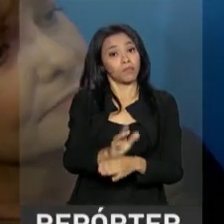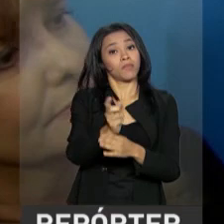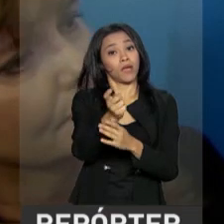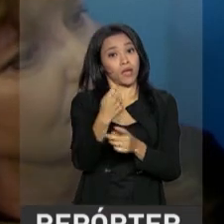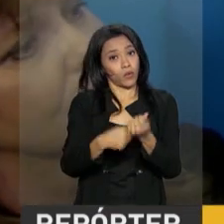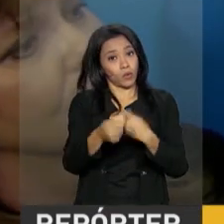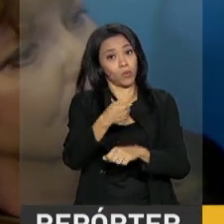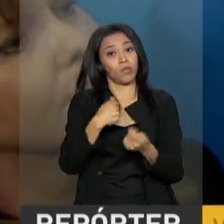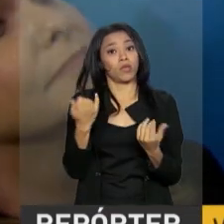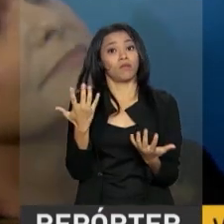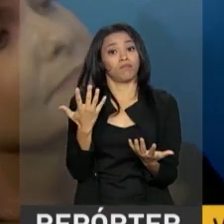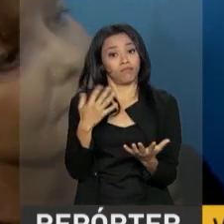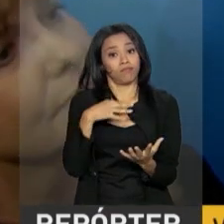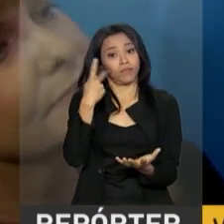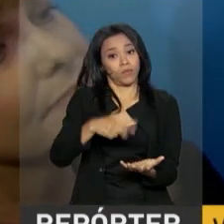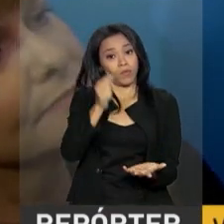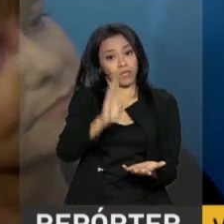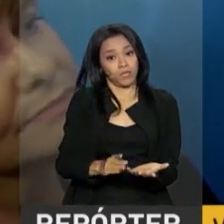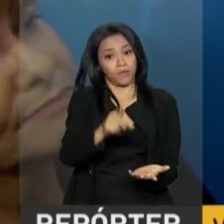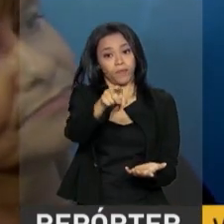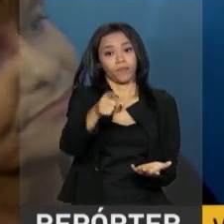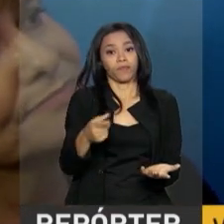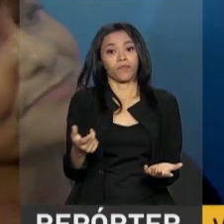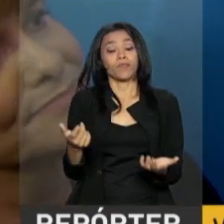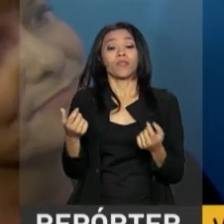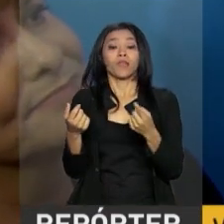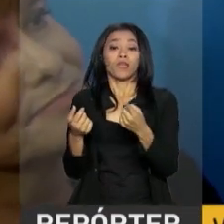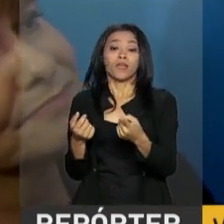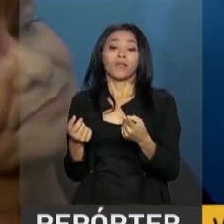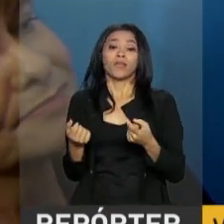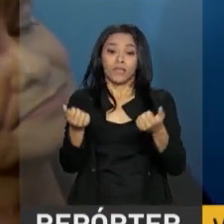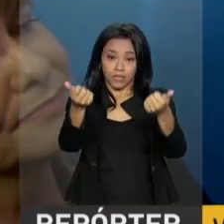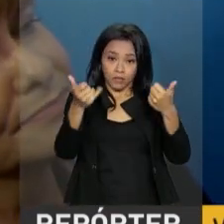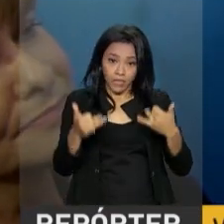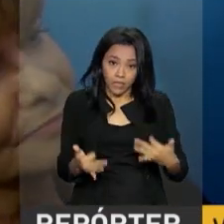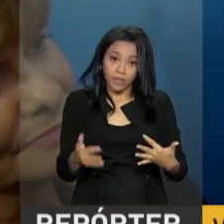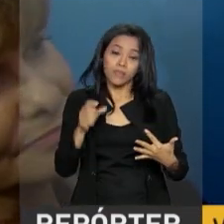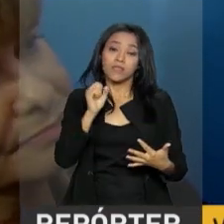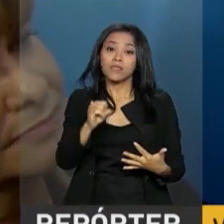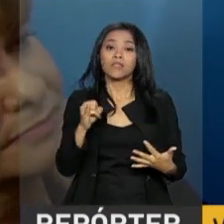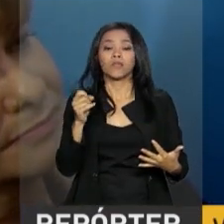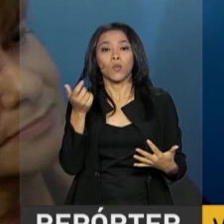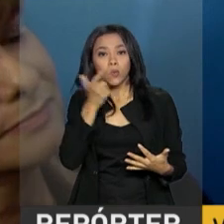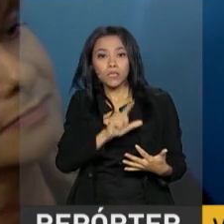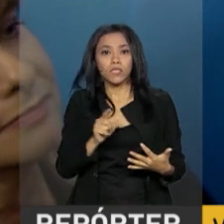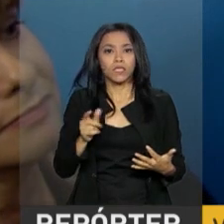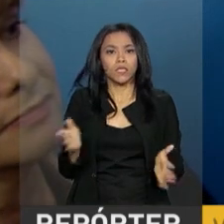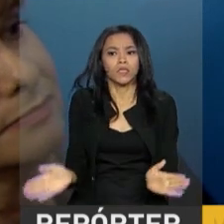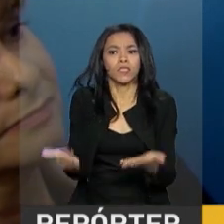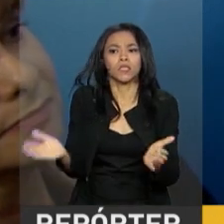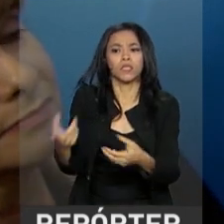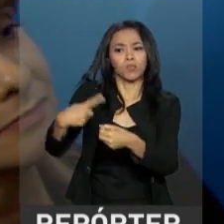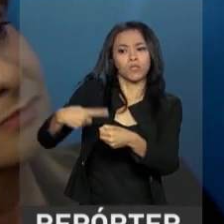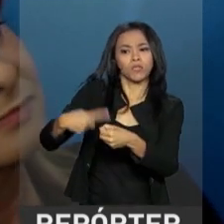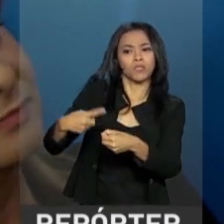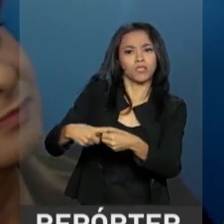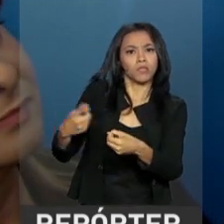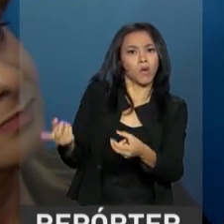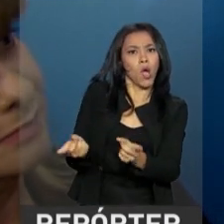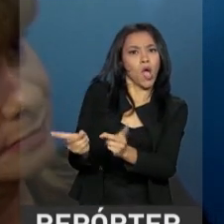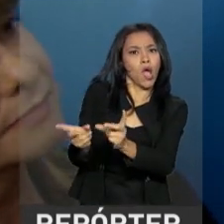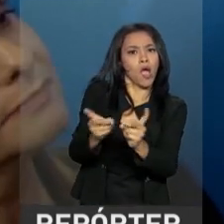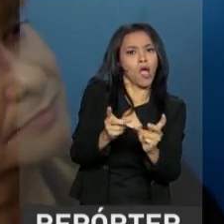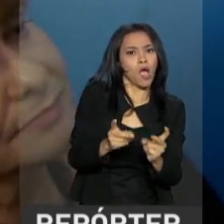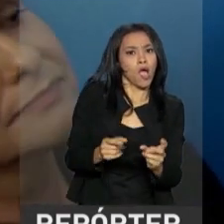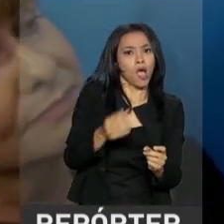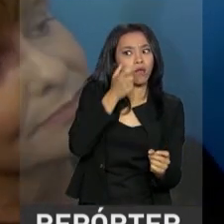vender estruturais federal de vender o que vem primeiro nos 25 de promover o município uma região começar a vender lotes empresários